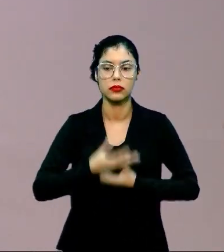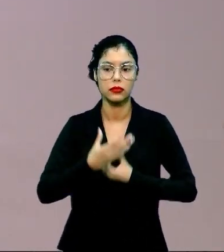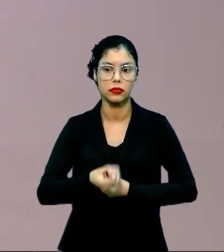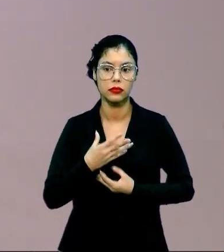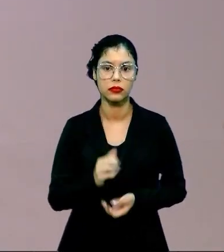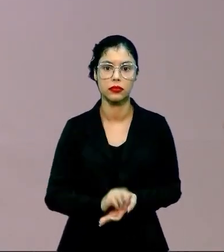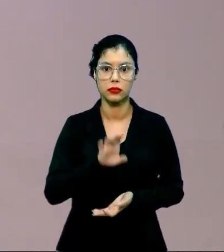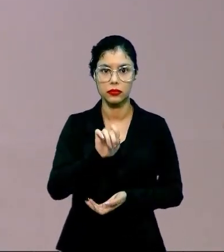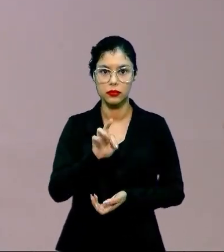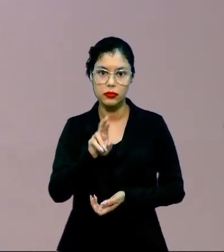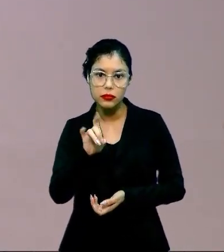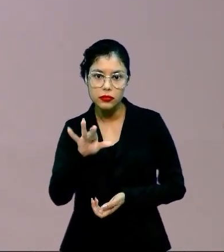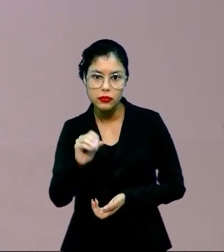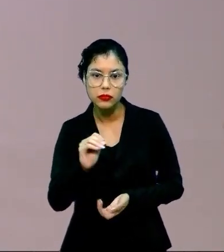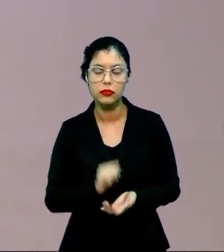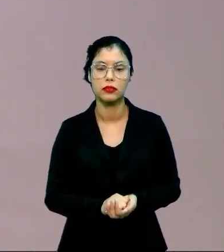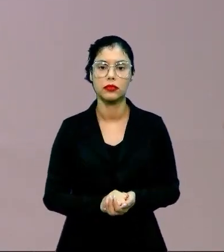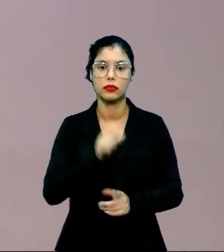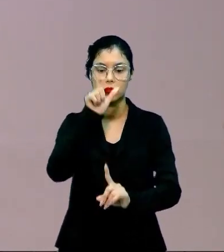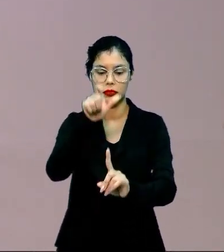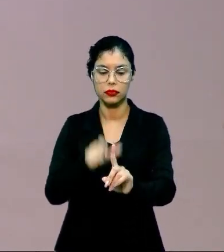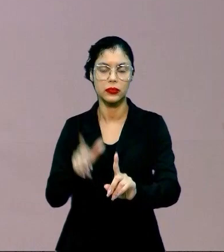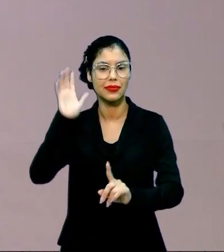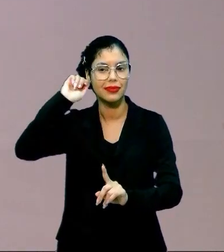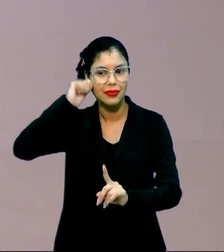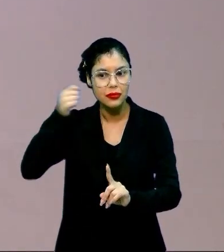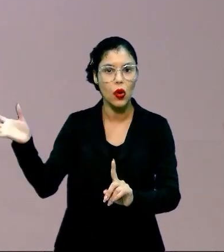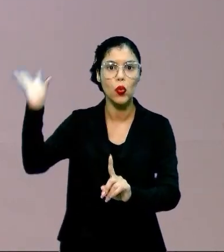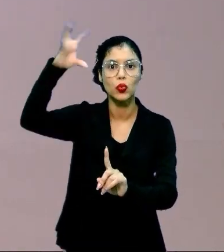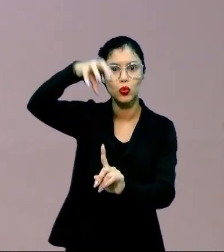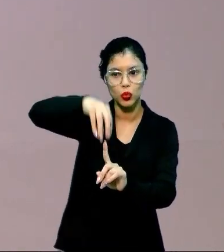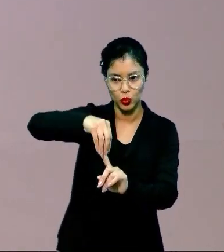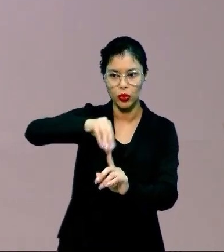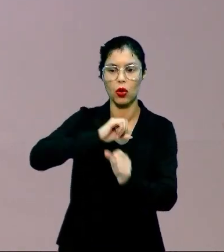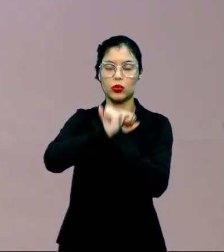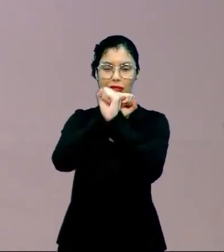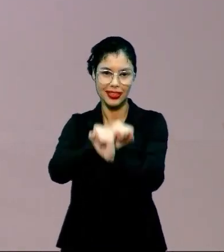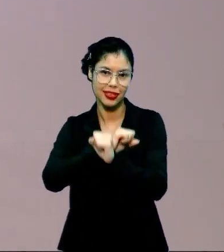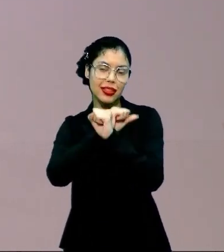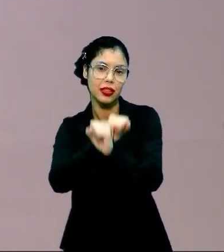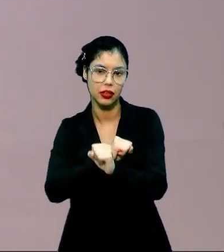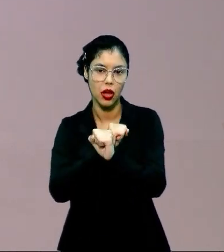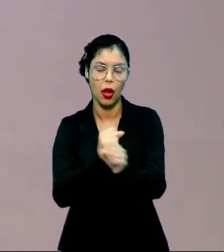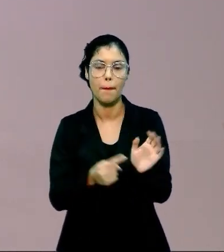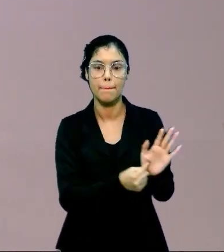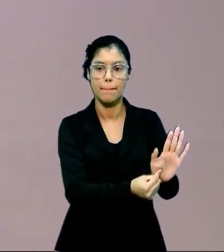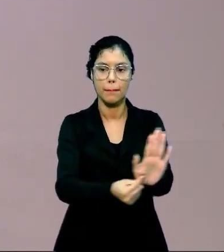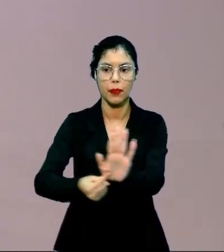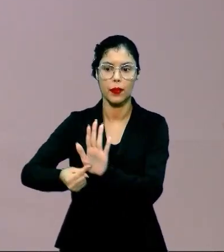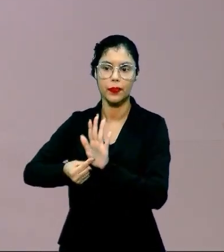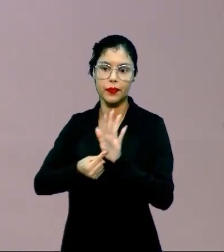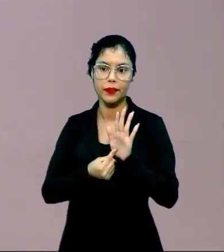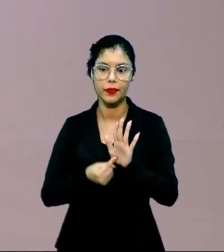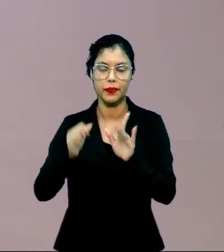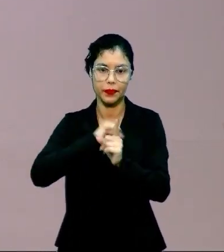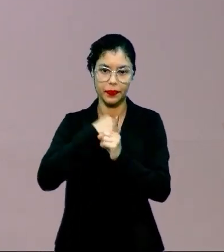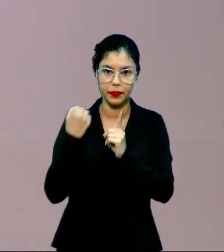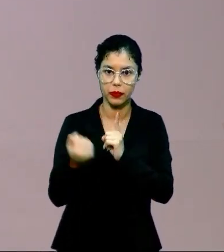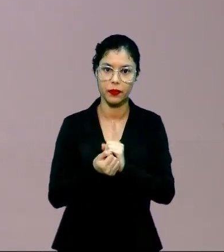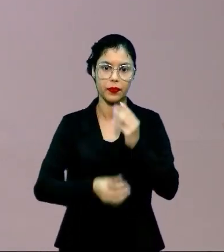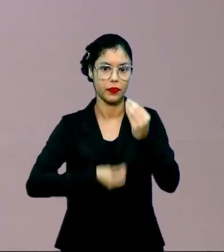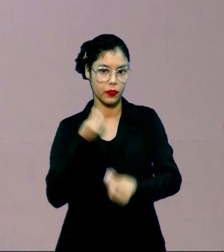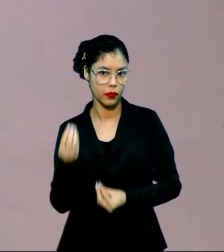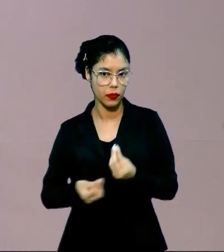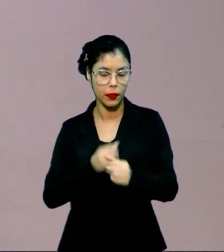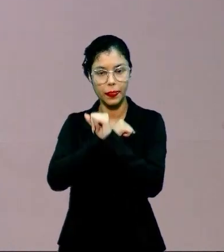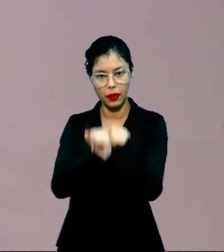o eu lírico, traz ali a figura negra, traz o escravo, quer dizer, mostra para a sociedade daquela época como